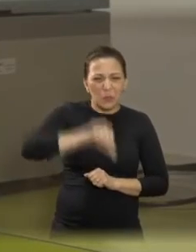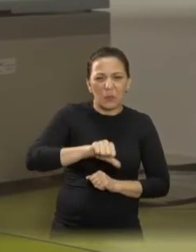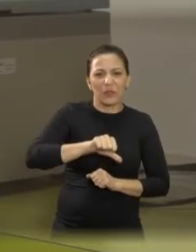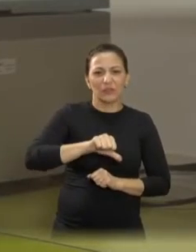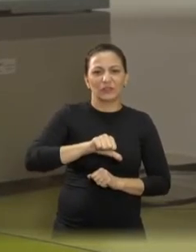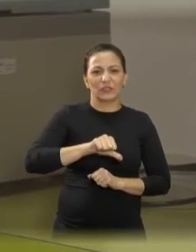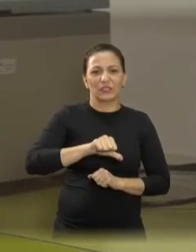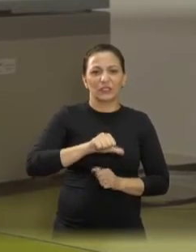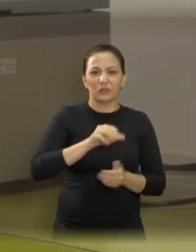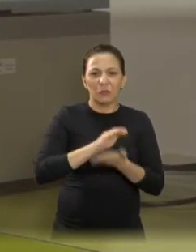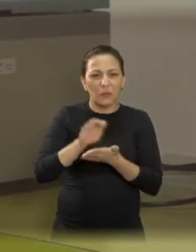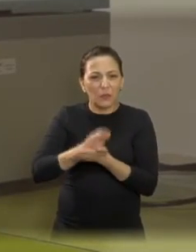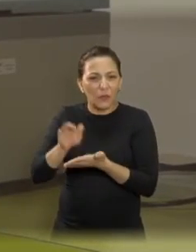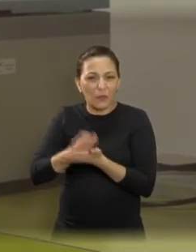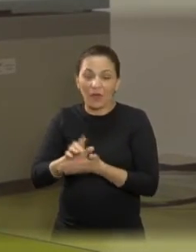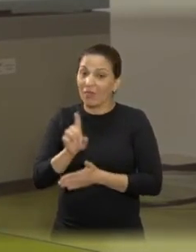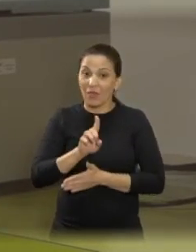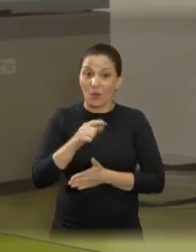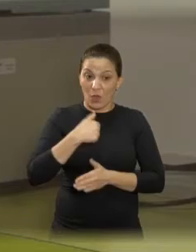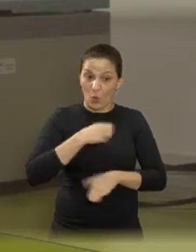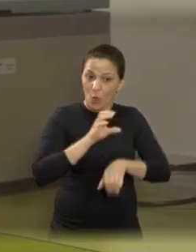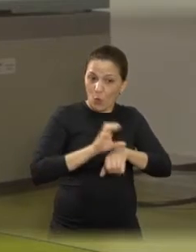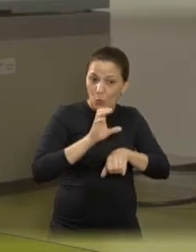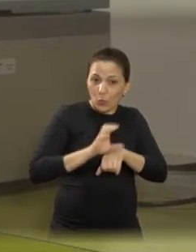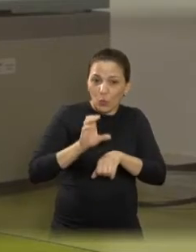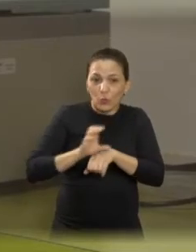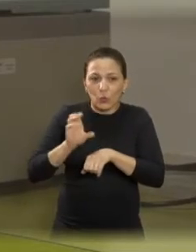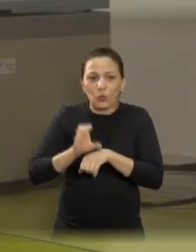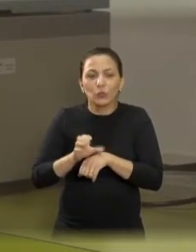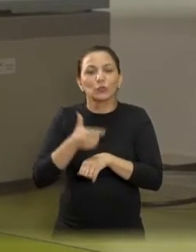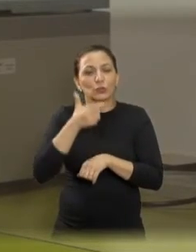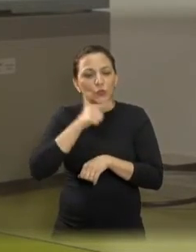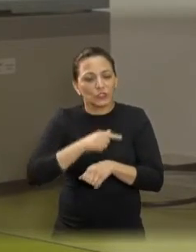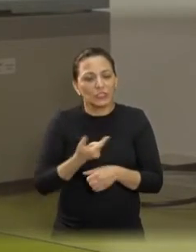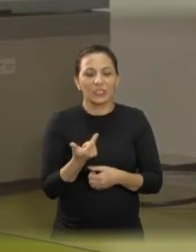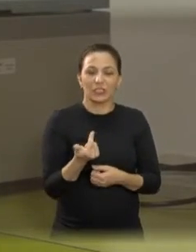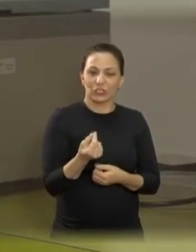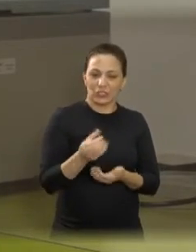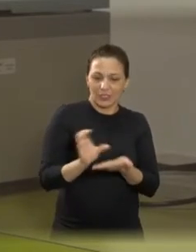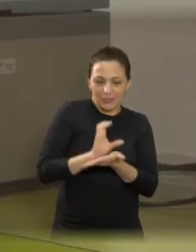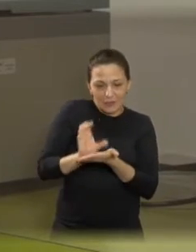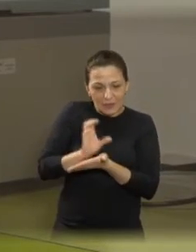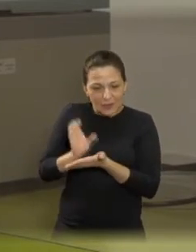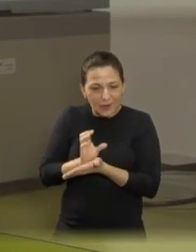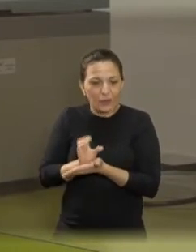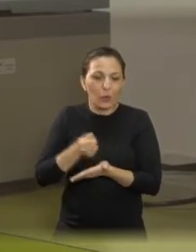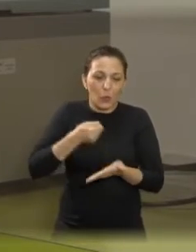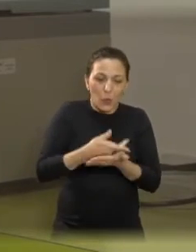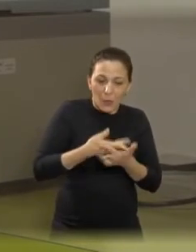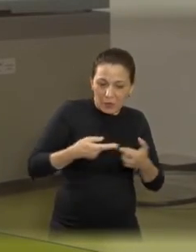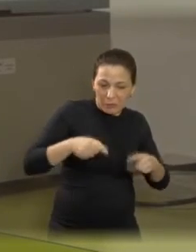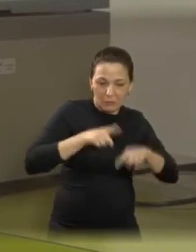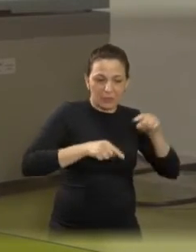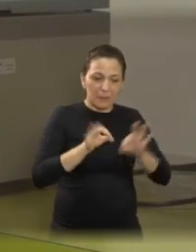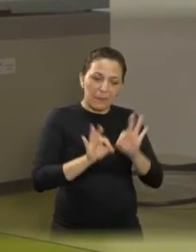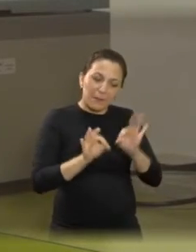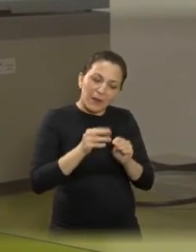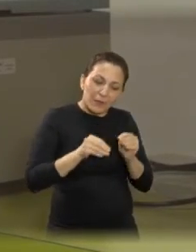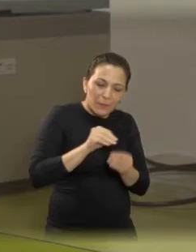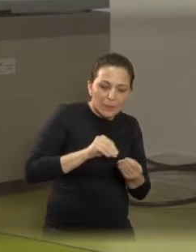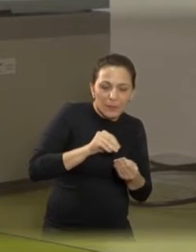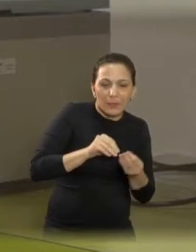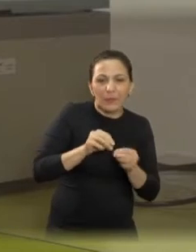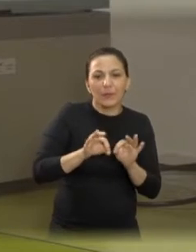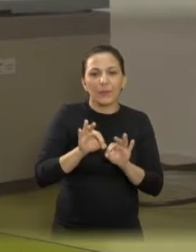recurso vinha dos cursos que eu ministrava. Então eu conseguia comprar o material e a gente acabou prestando esse tipo de serviço